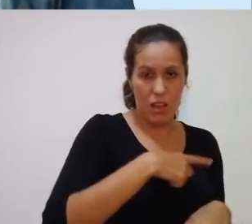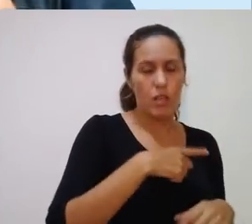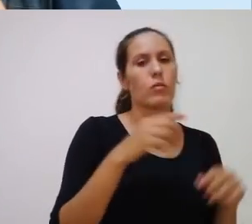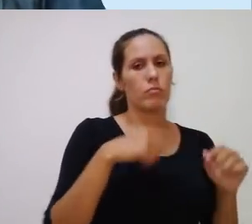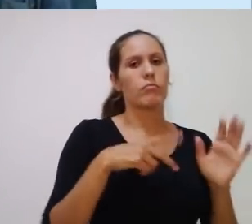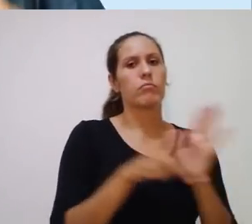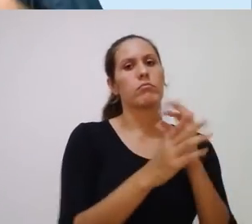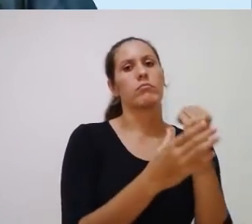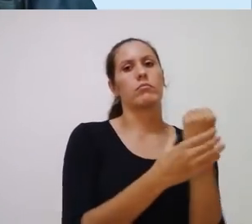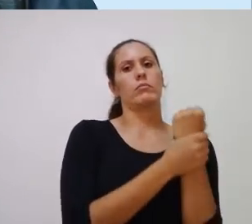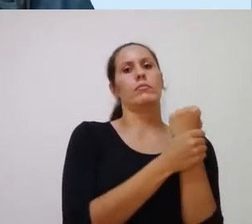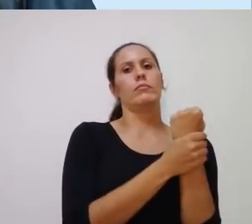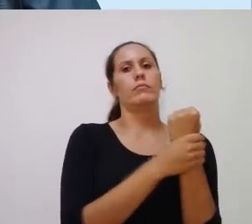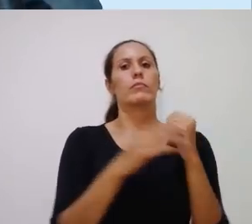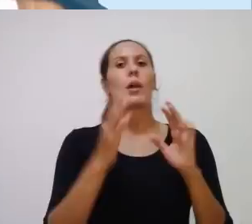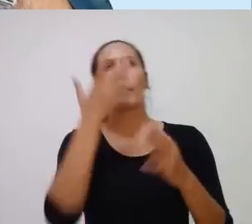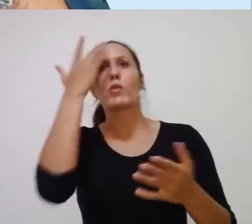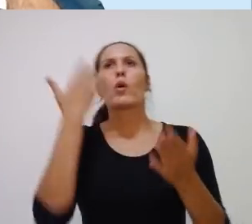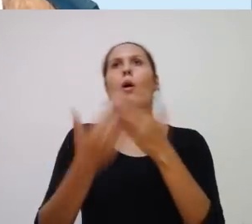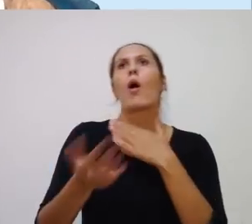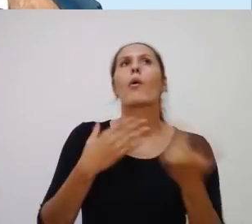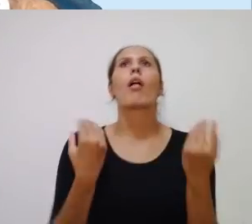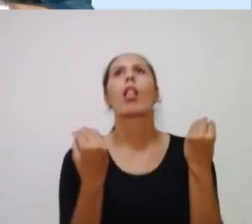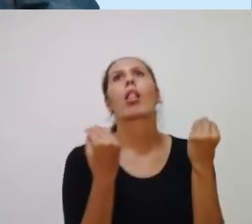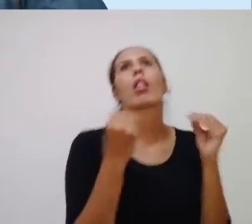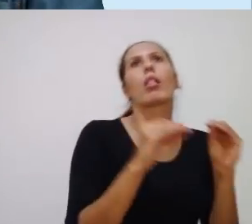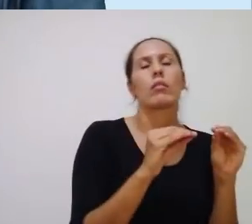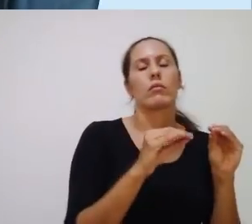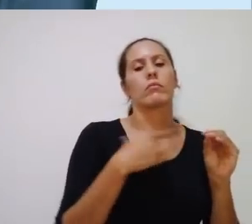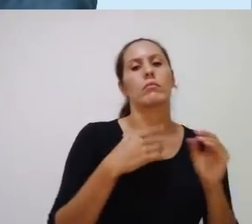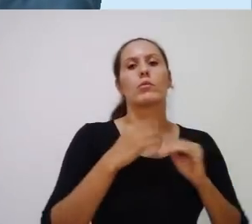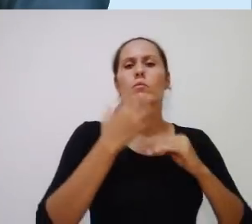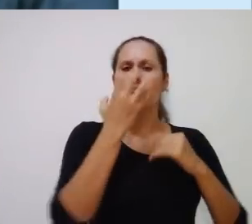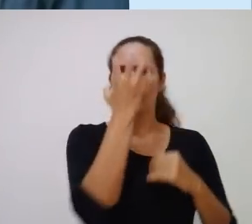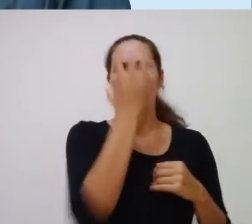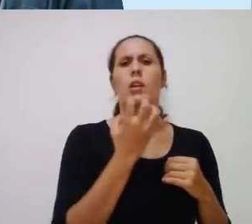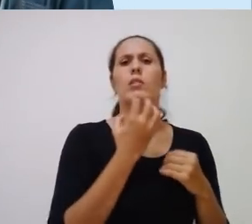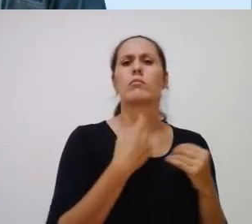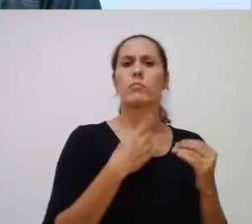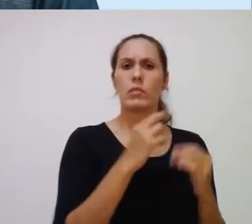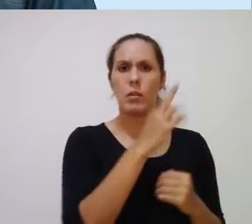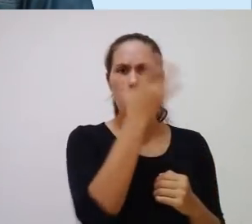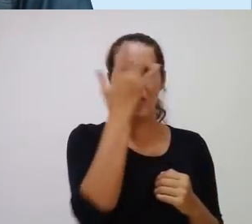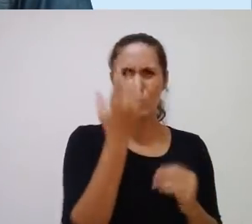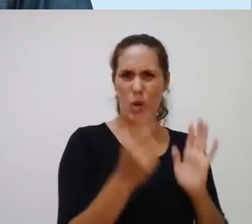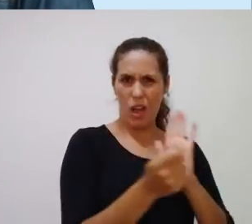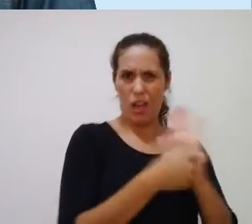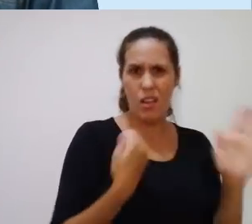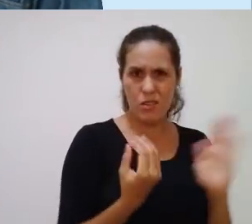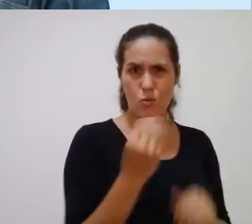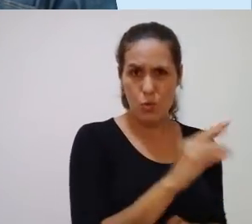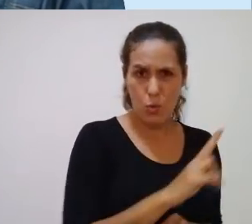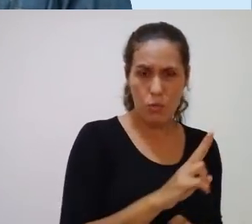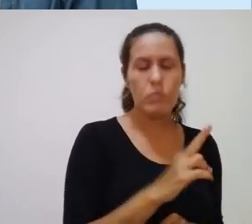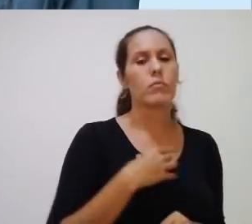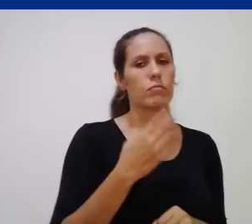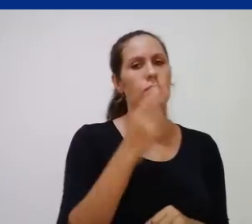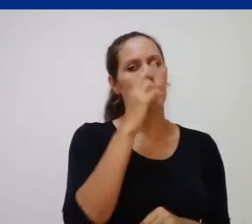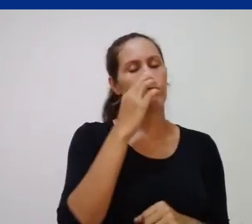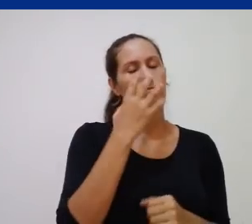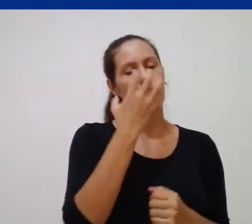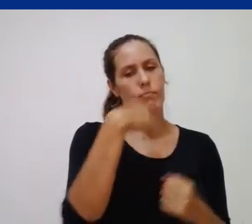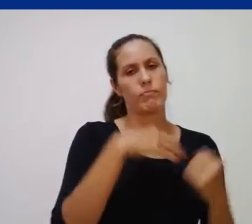algo realmente sério. Então veja se está assinado por alguém. Essas pesquisas, como você falou, podem ser feitas em